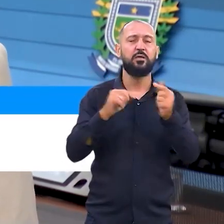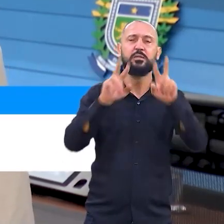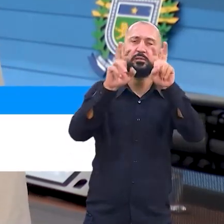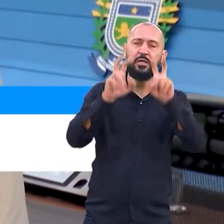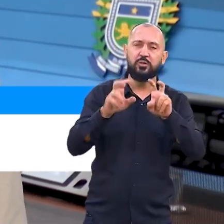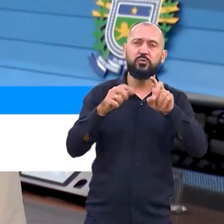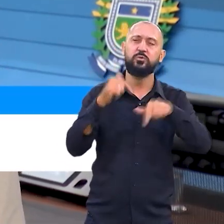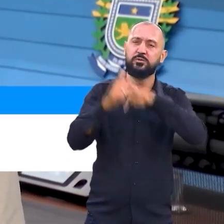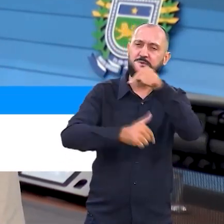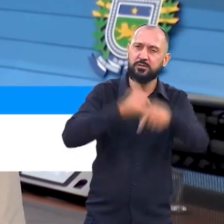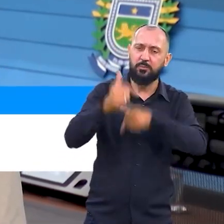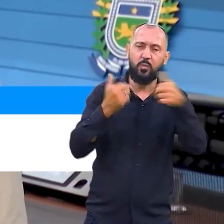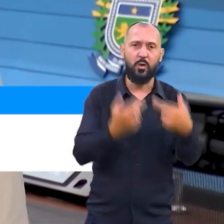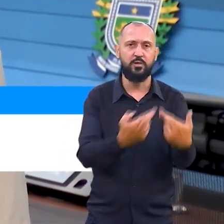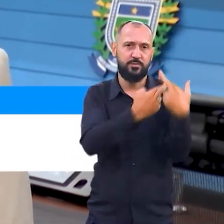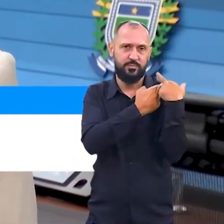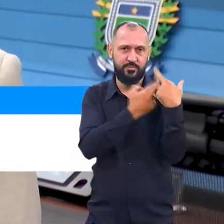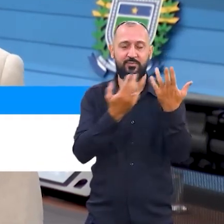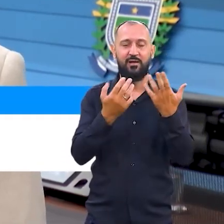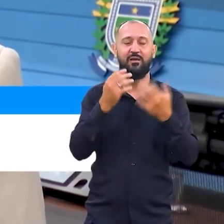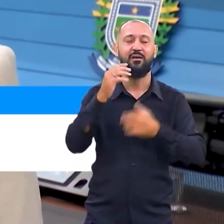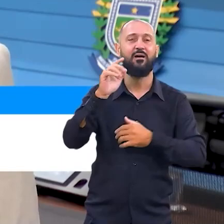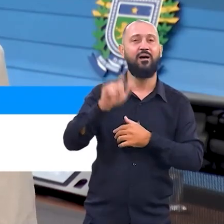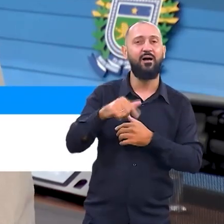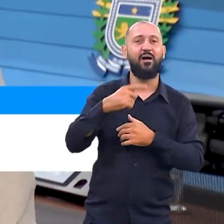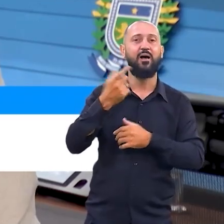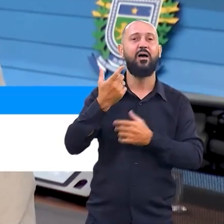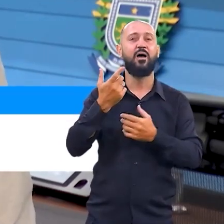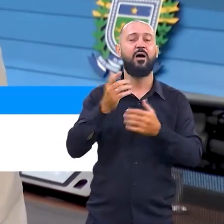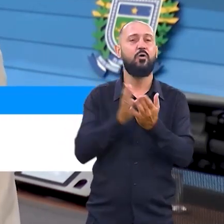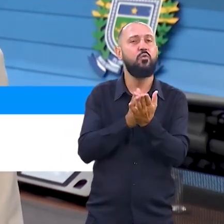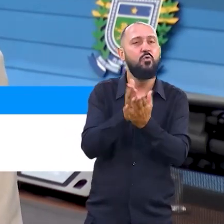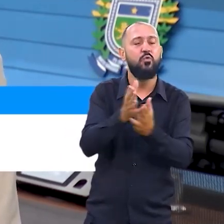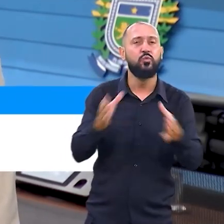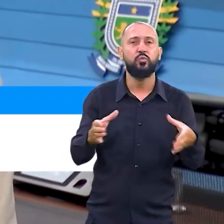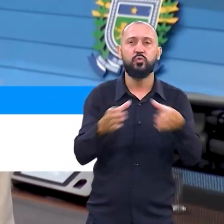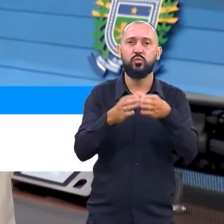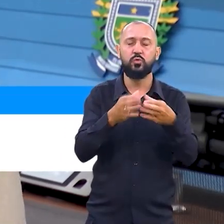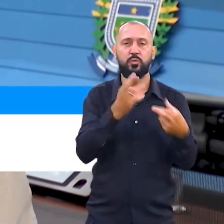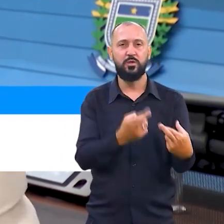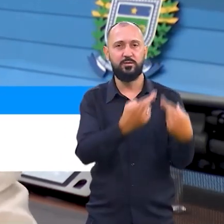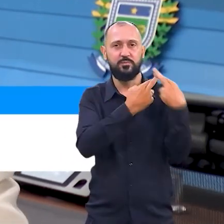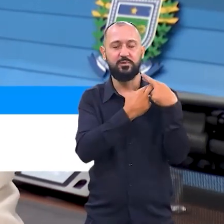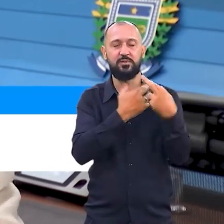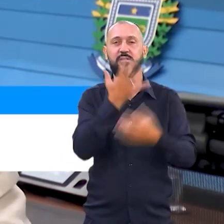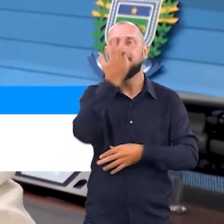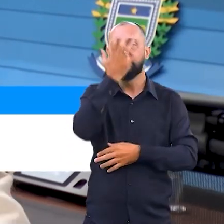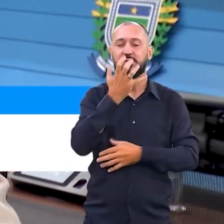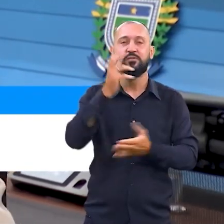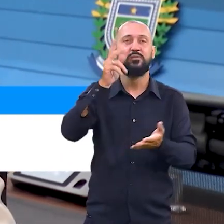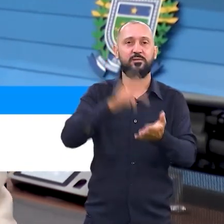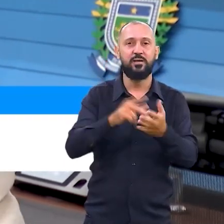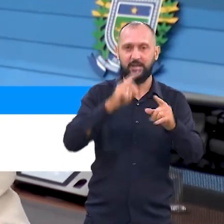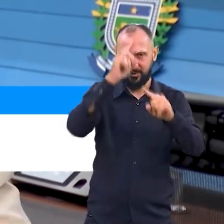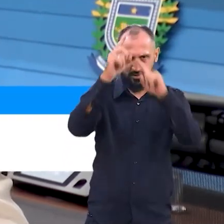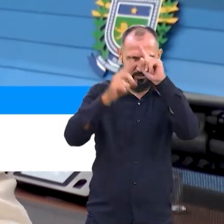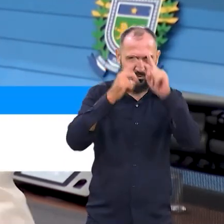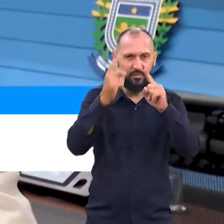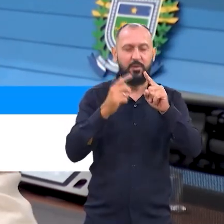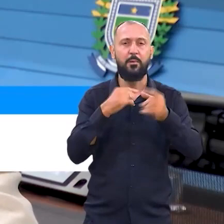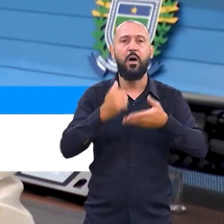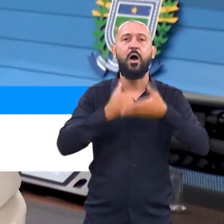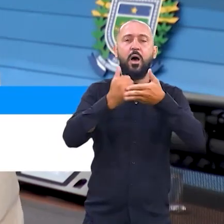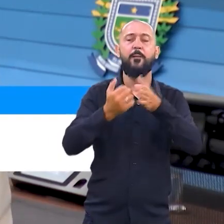Assembleia está tratando e vai tratar com absoluta responsabilidade. Esse é o norte dessa comissão, responsabilidade, sinceridade,